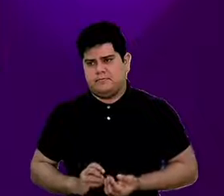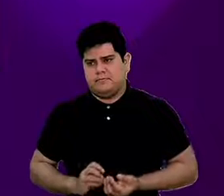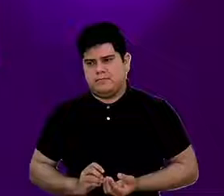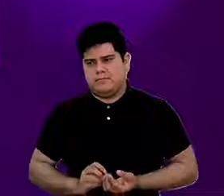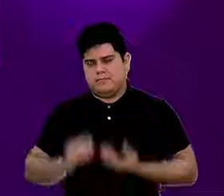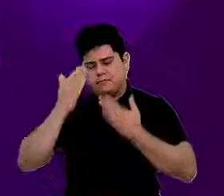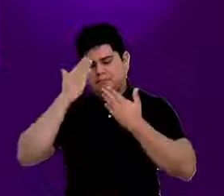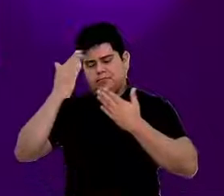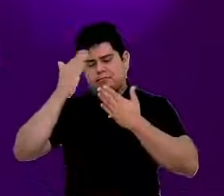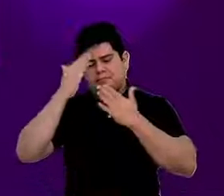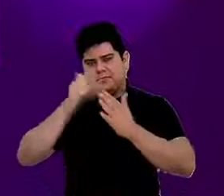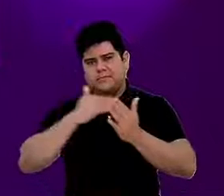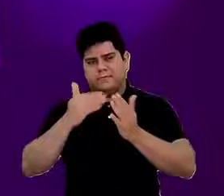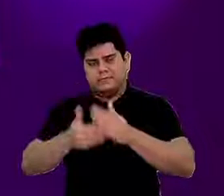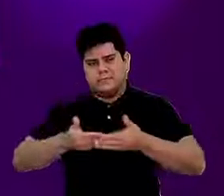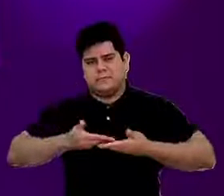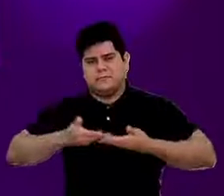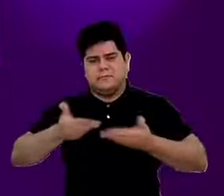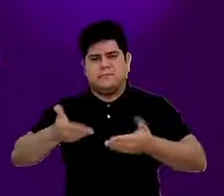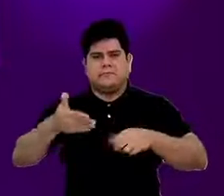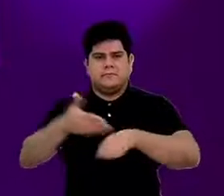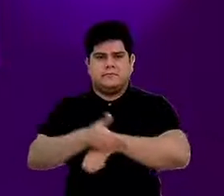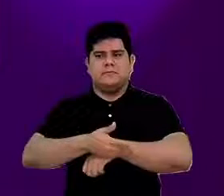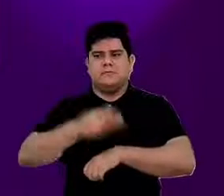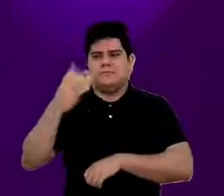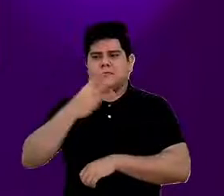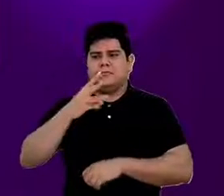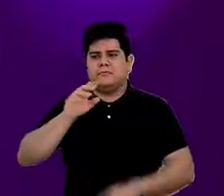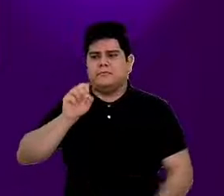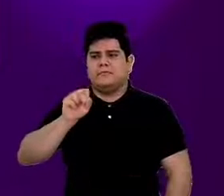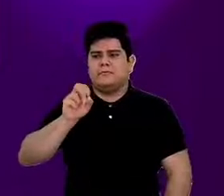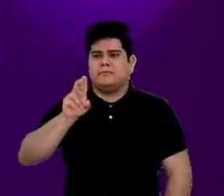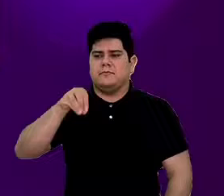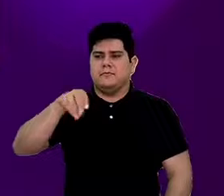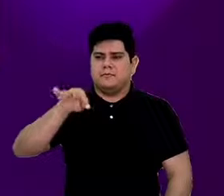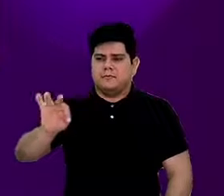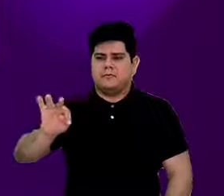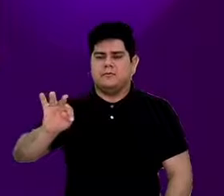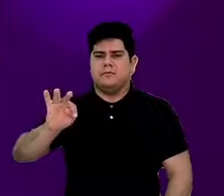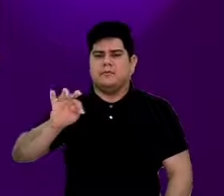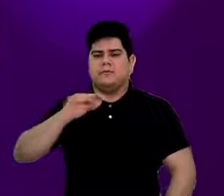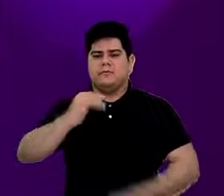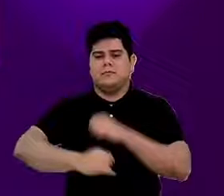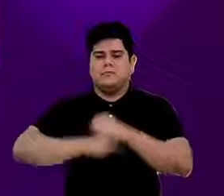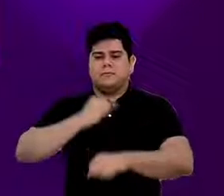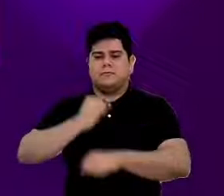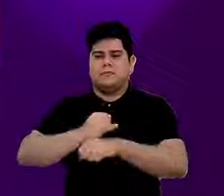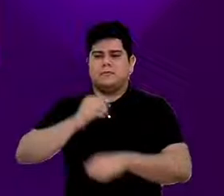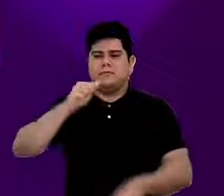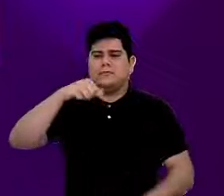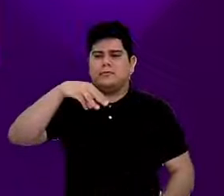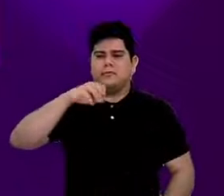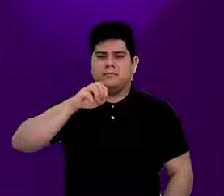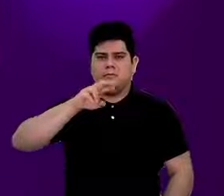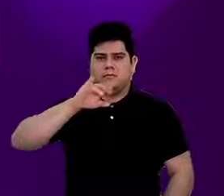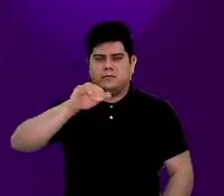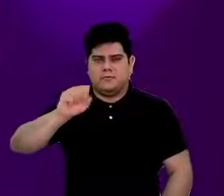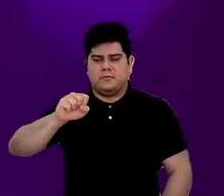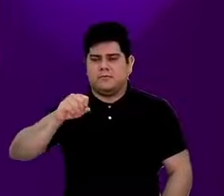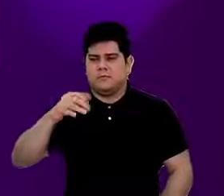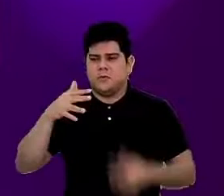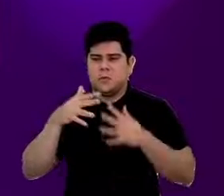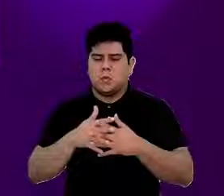obrigado a todos pelo convite para participar do terceiro Summit Internacional Américas. Eu não tenho nenhum conflito